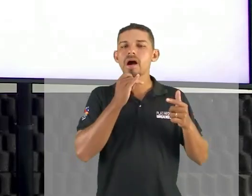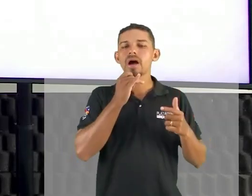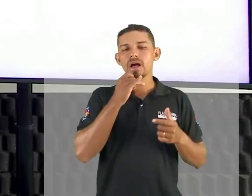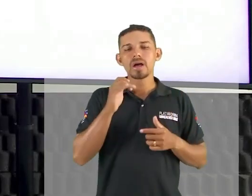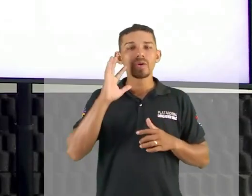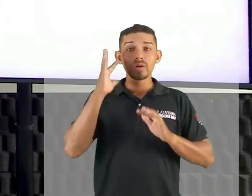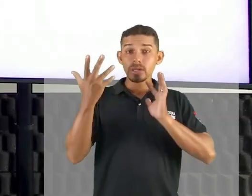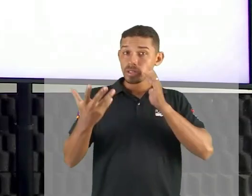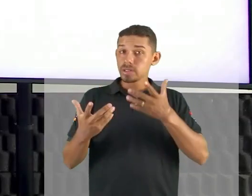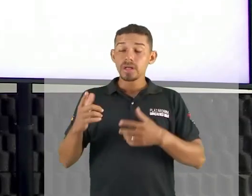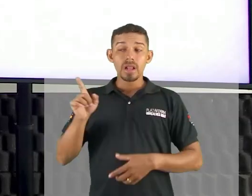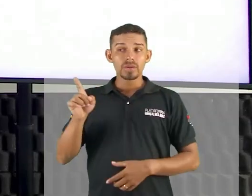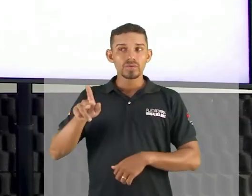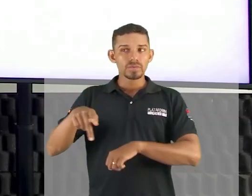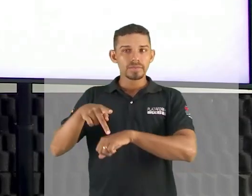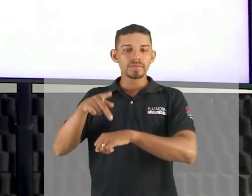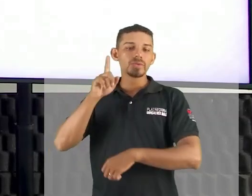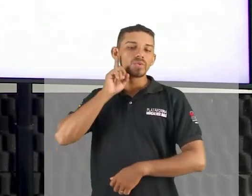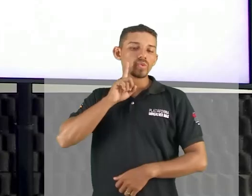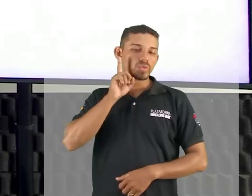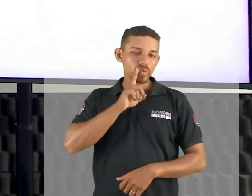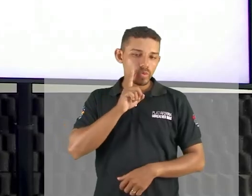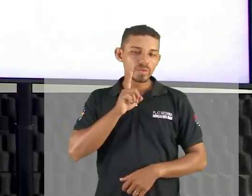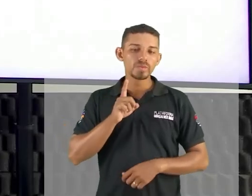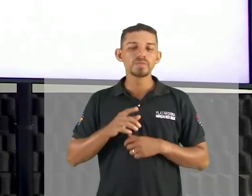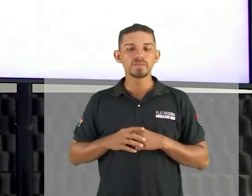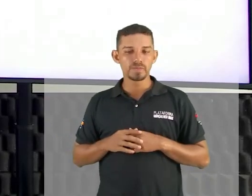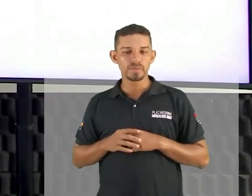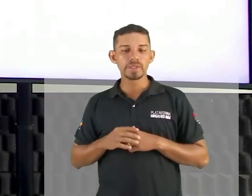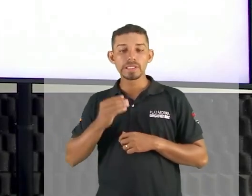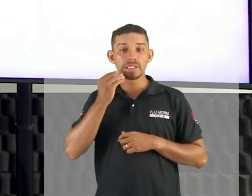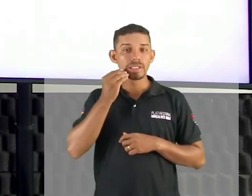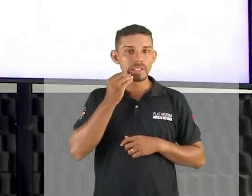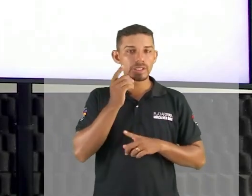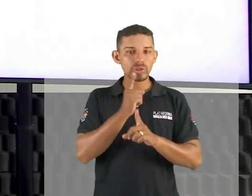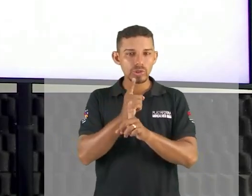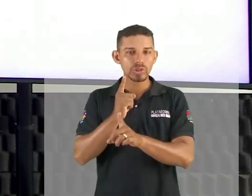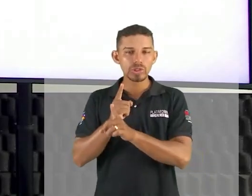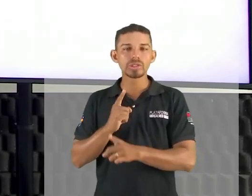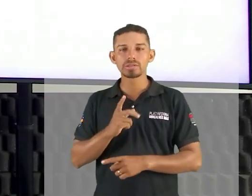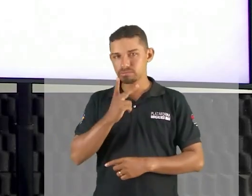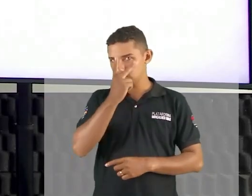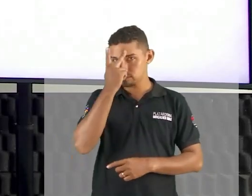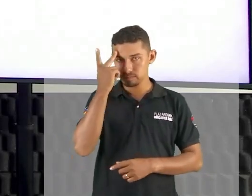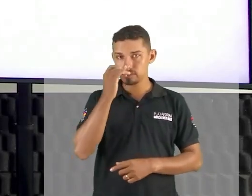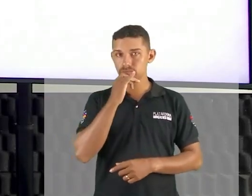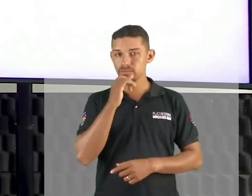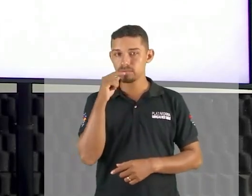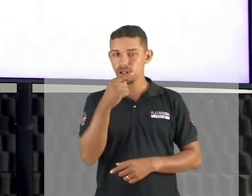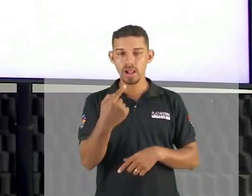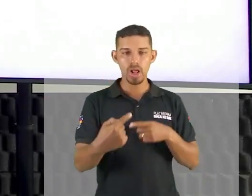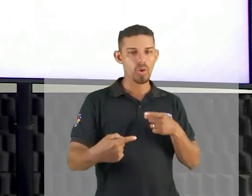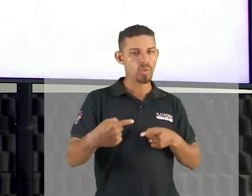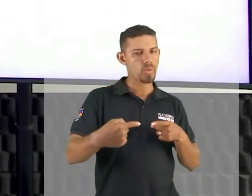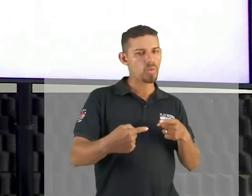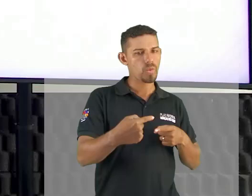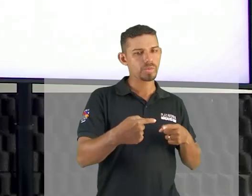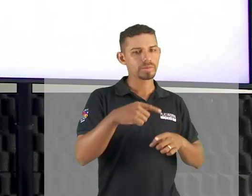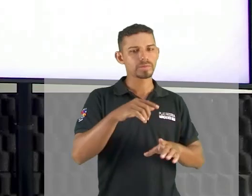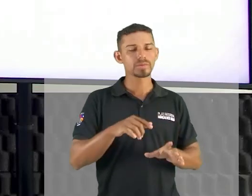acontecer muito nos Estados Unidos, né? A tentativa de encontrar pessoas que eram contrárias